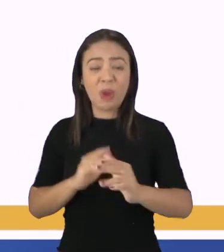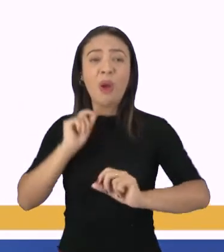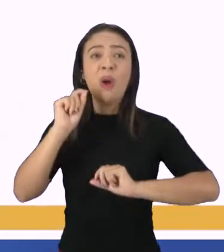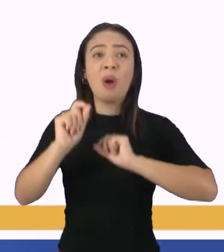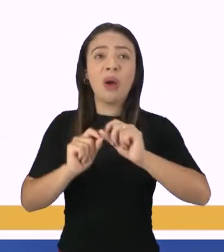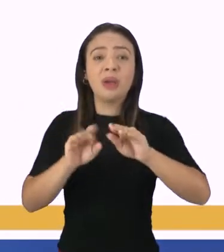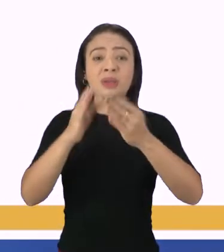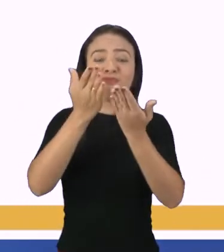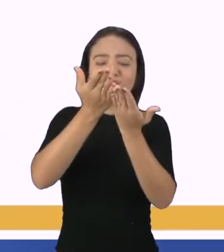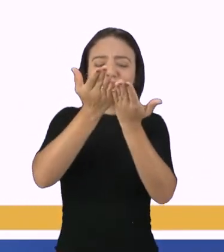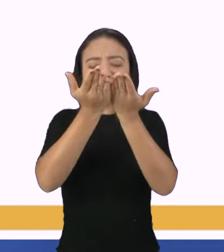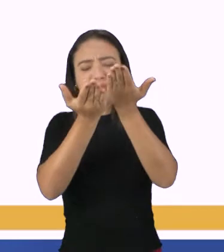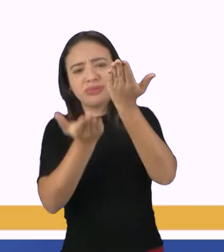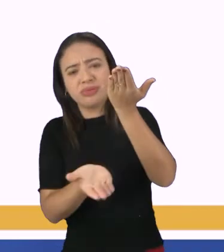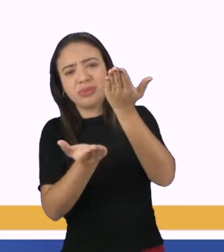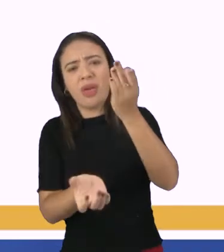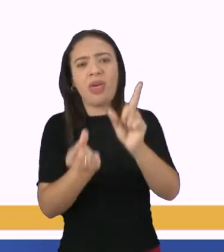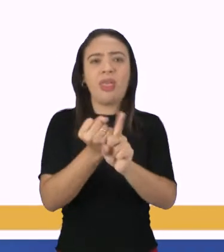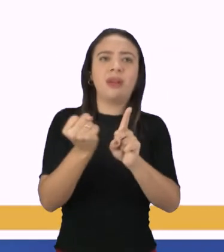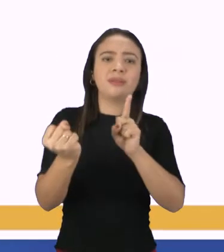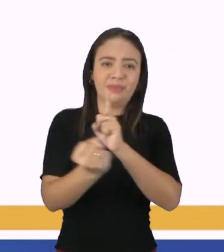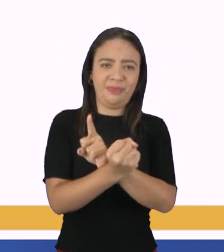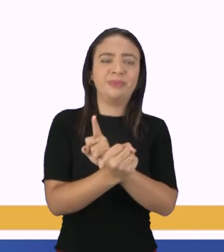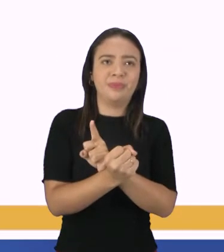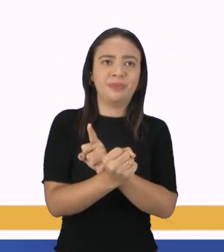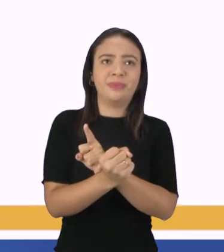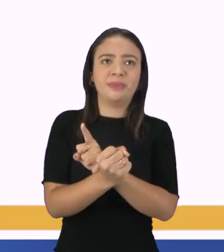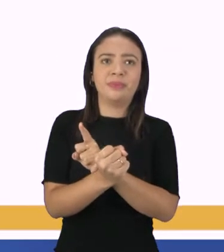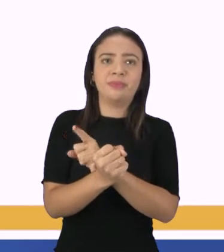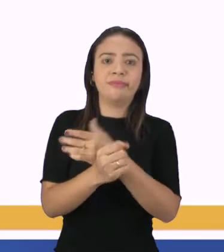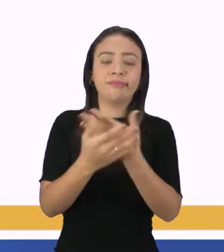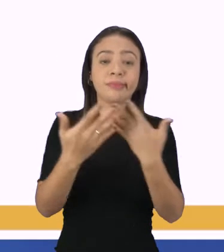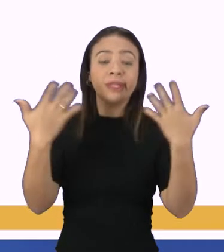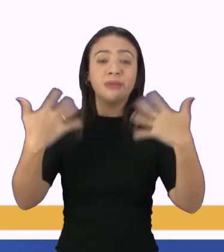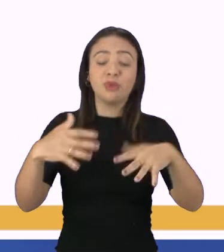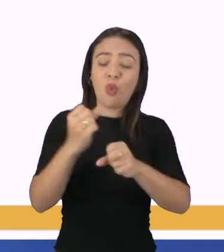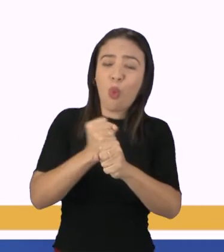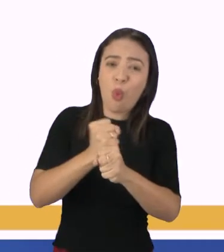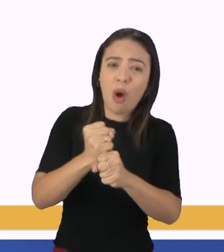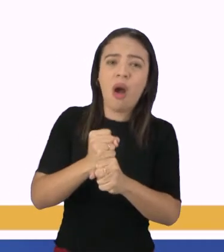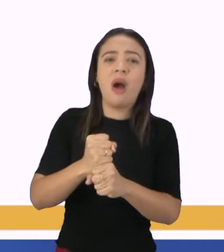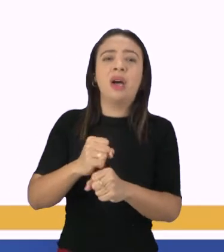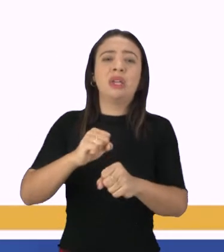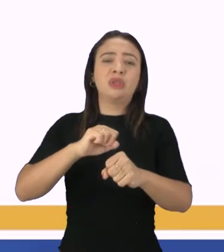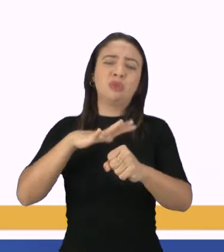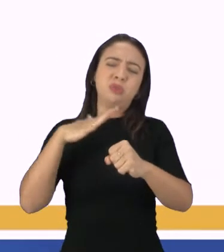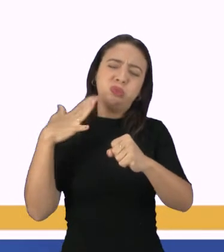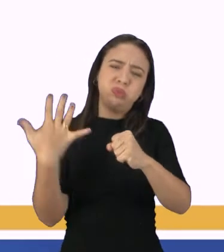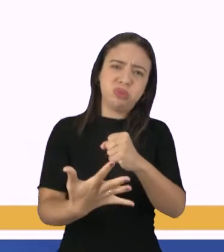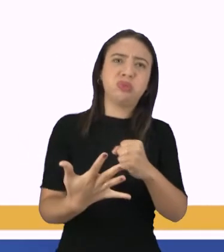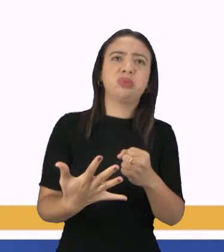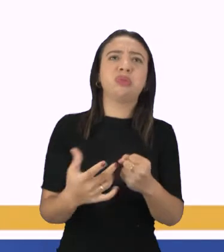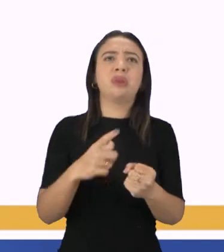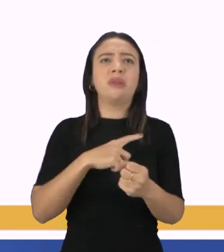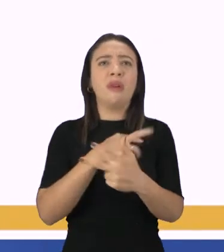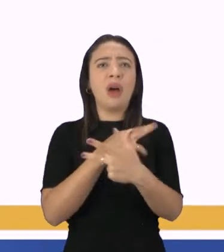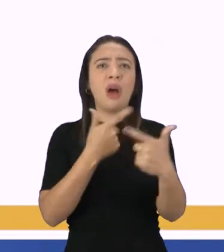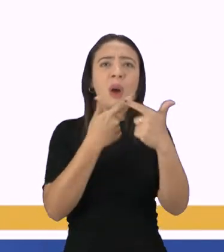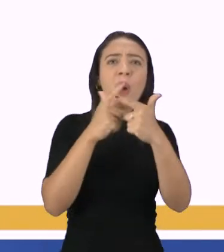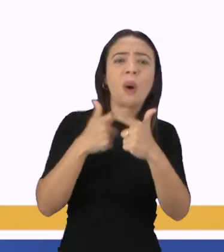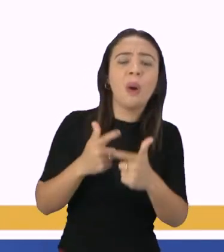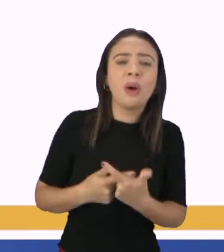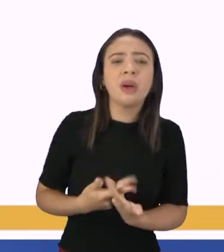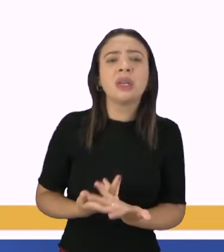sendo a desigualdade social. Vamos seguindo. Um ano de pandemia, de muitos acidentes de percurso